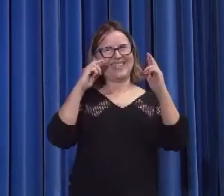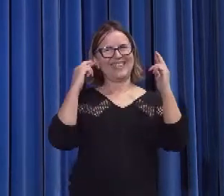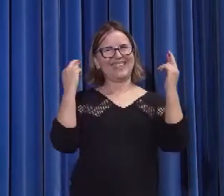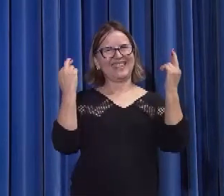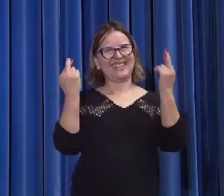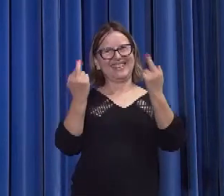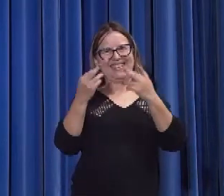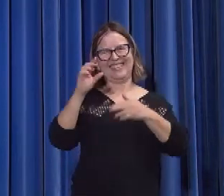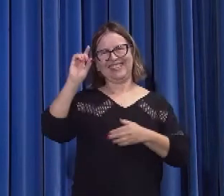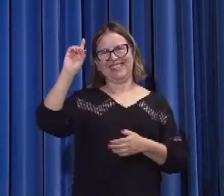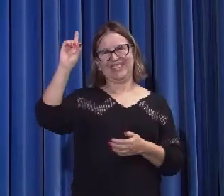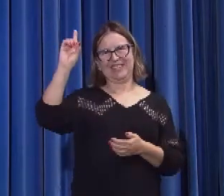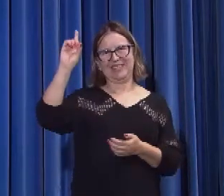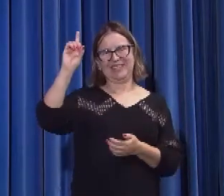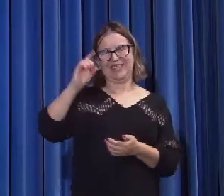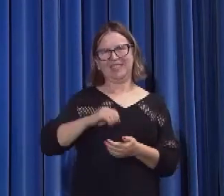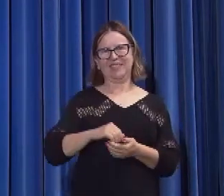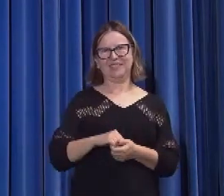Deus.